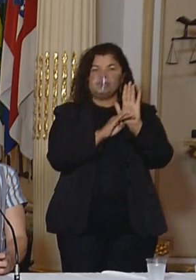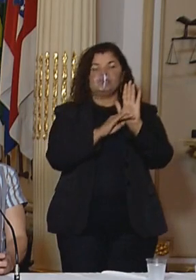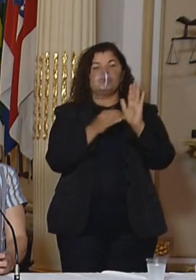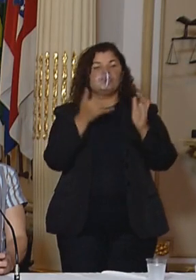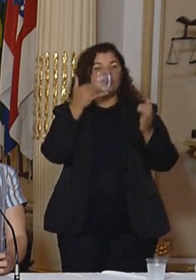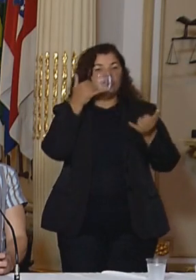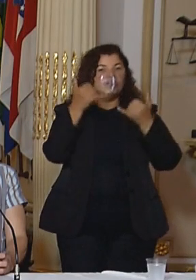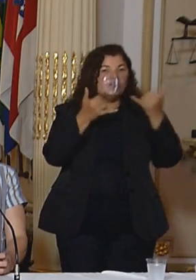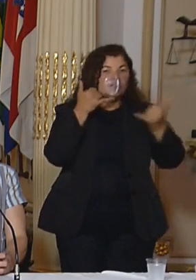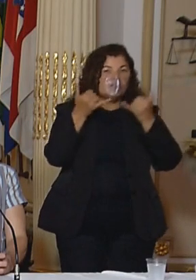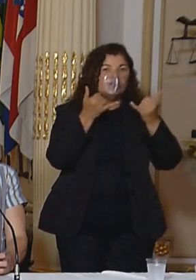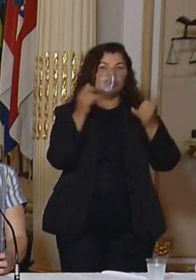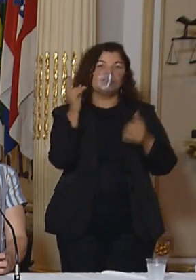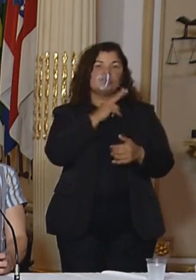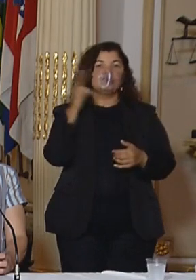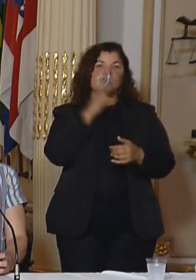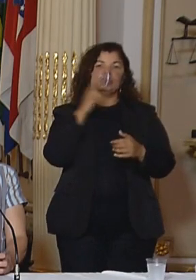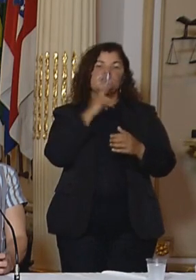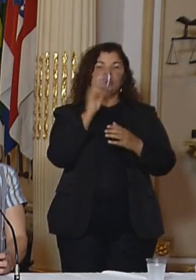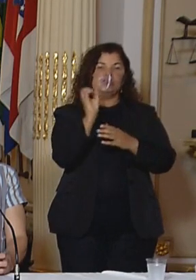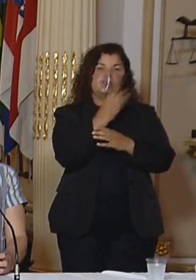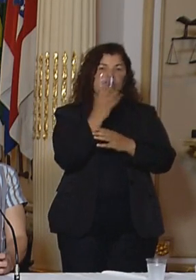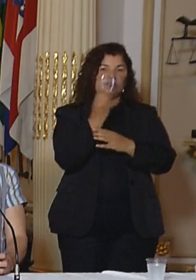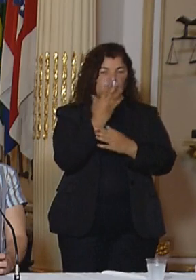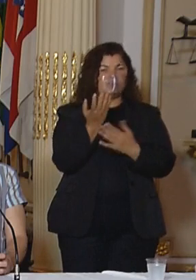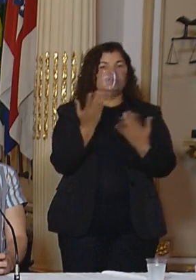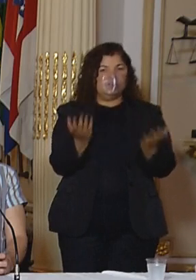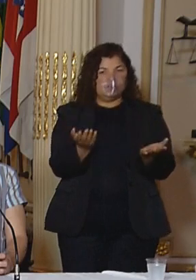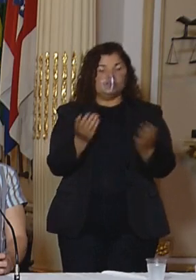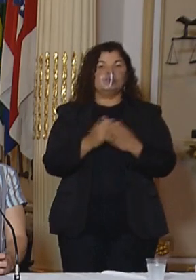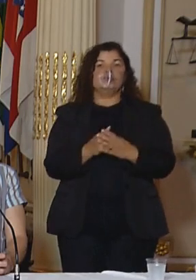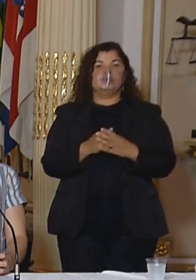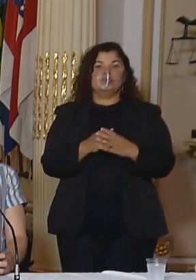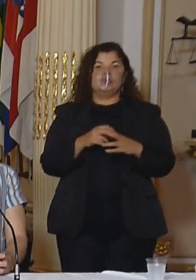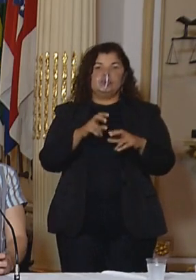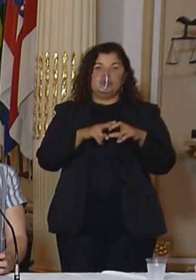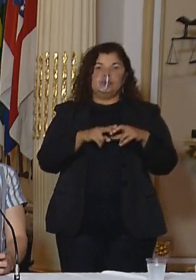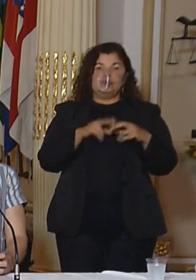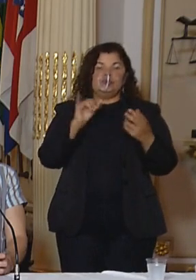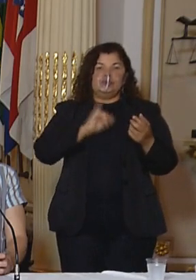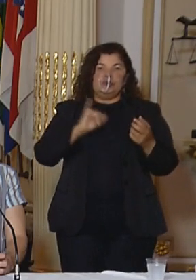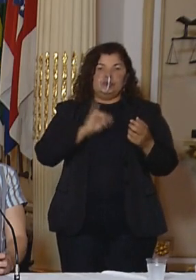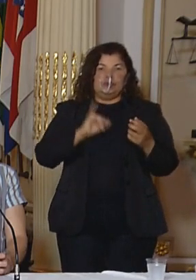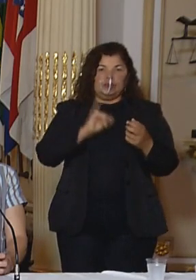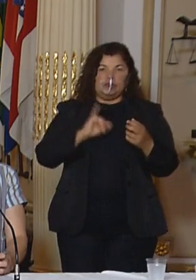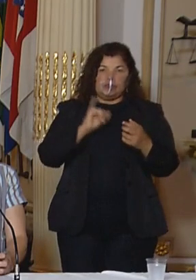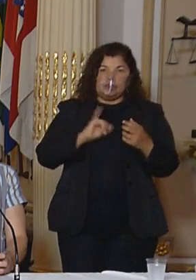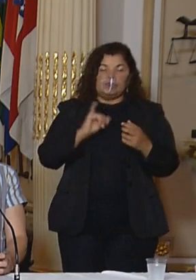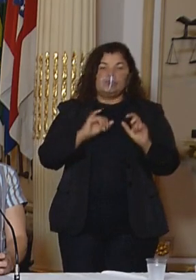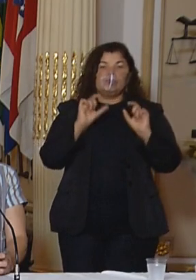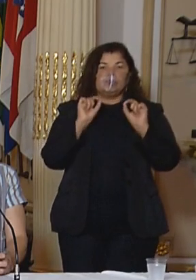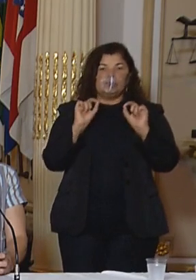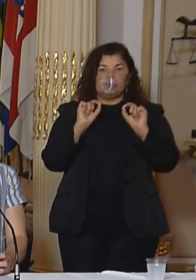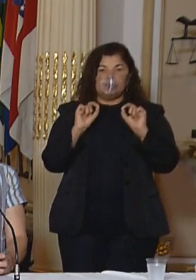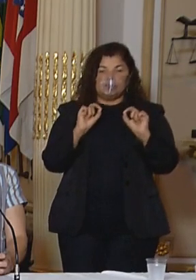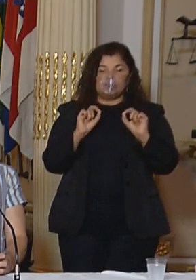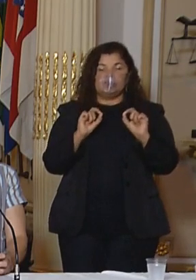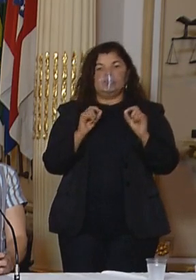atendimentos nessas unidades de saúde. Entretanto, como o doutor André falou, isso não quer dizer